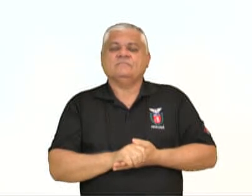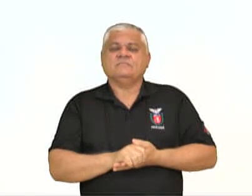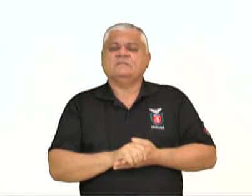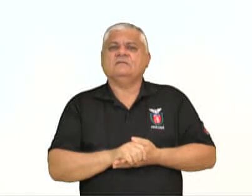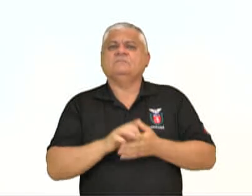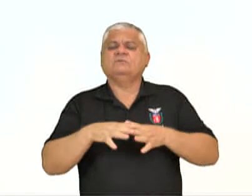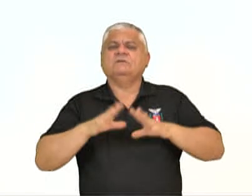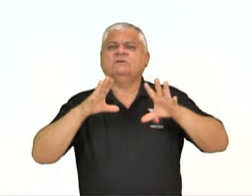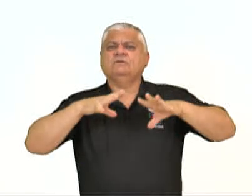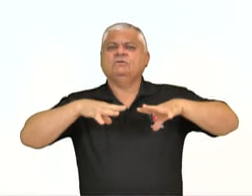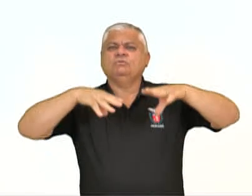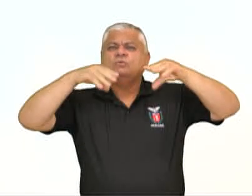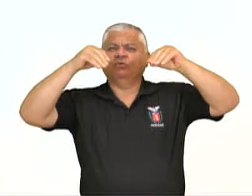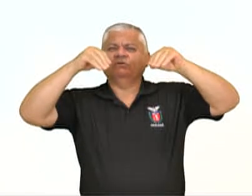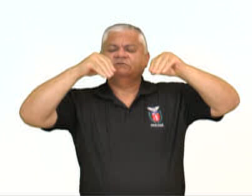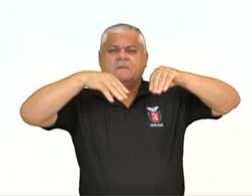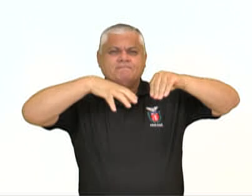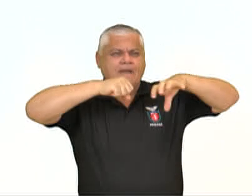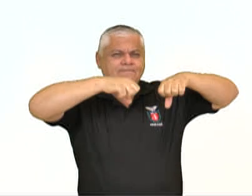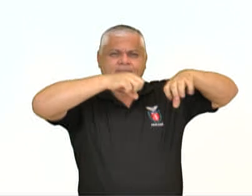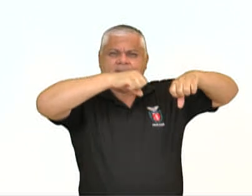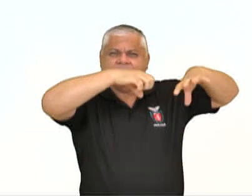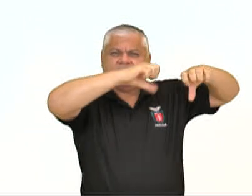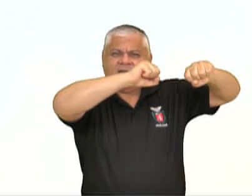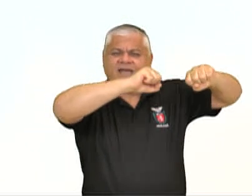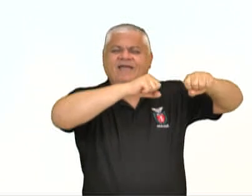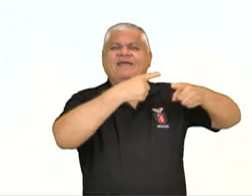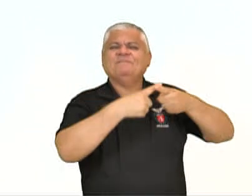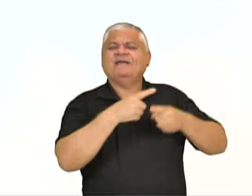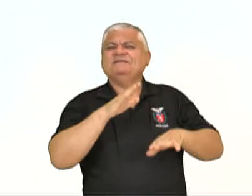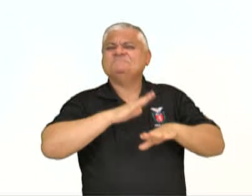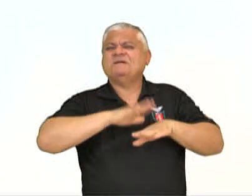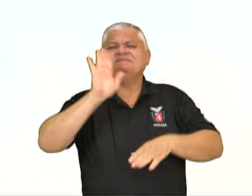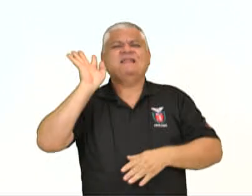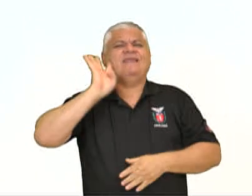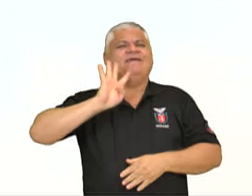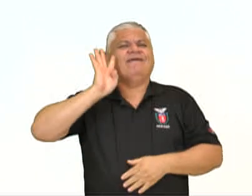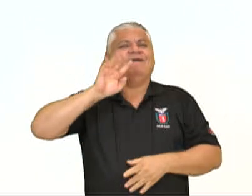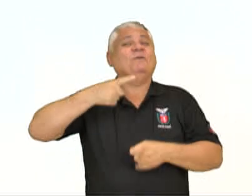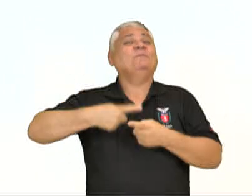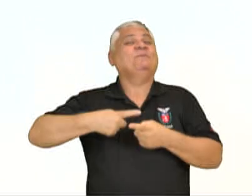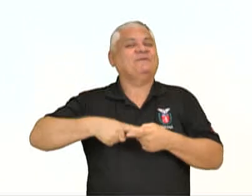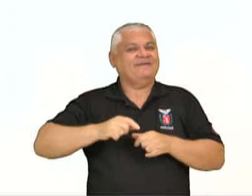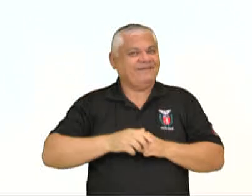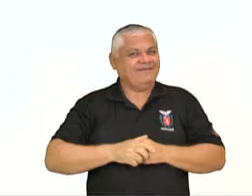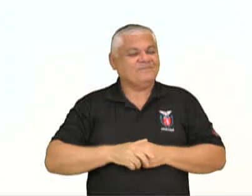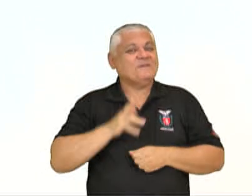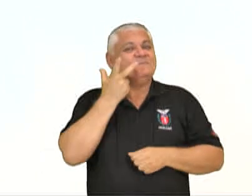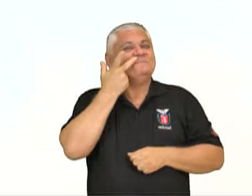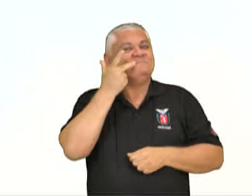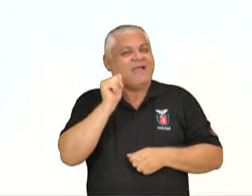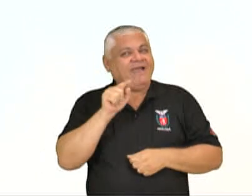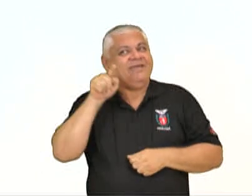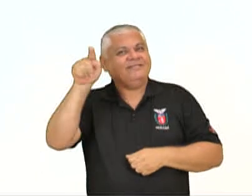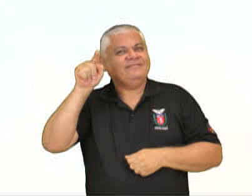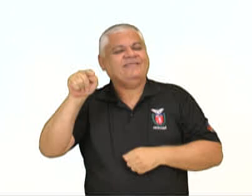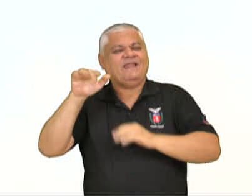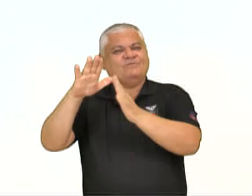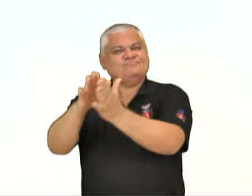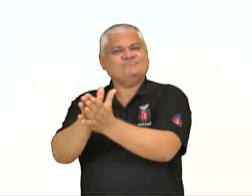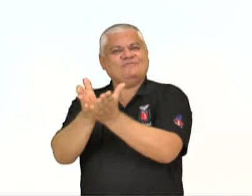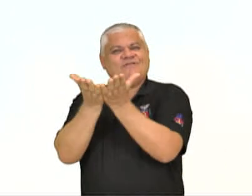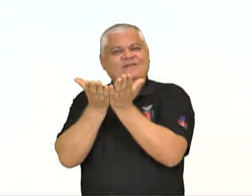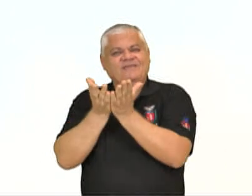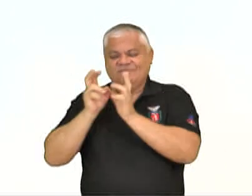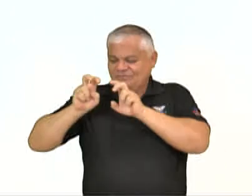porque a noite que acabou a luz foi a noite mais legal da vida de Armandinho? Ora, porque seu pai pegou o livro e os dois